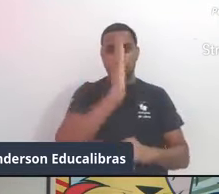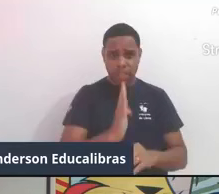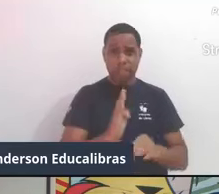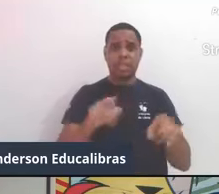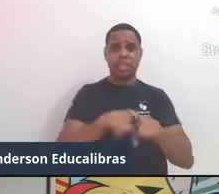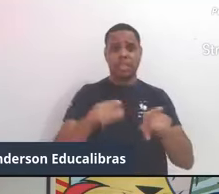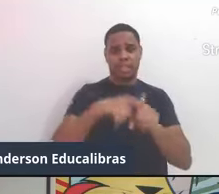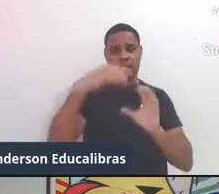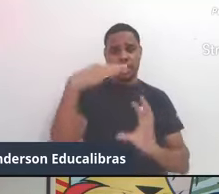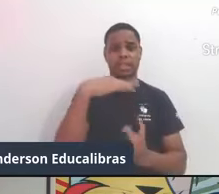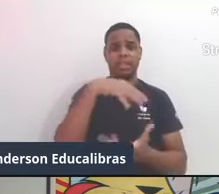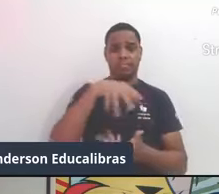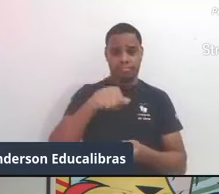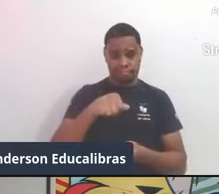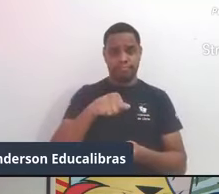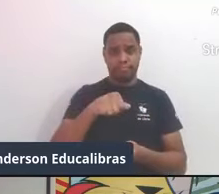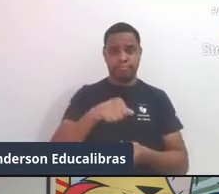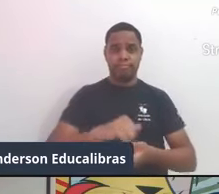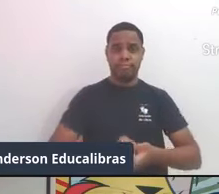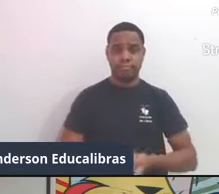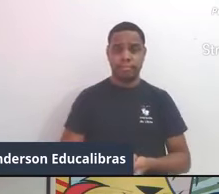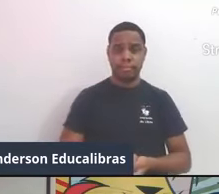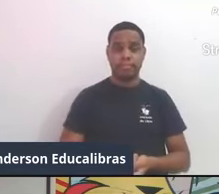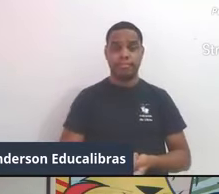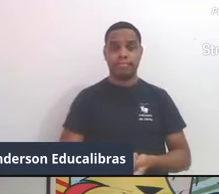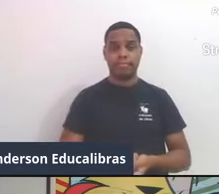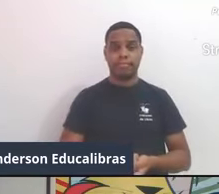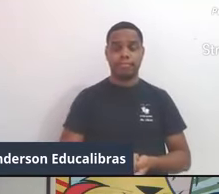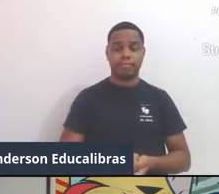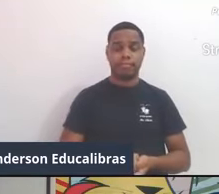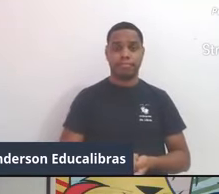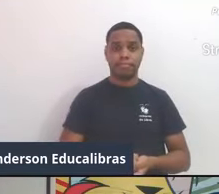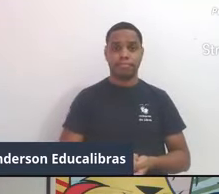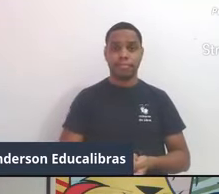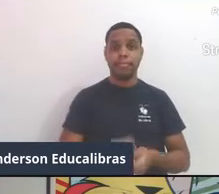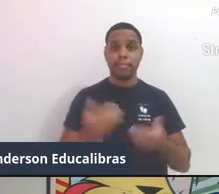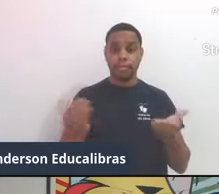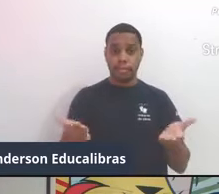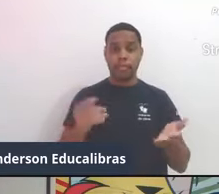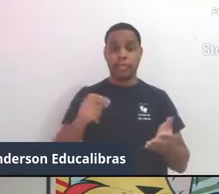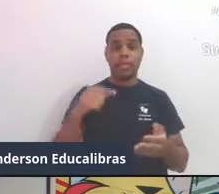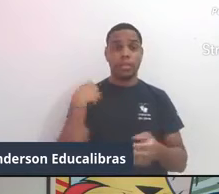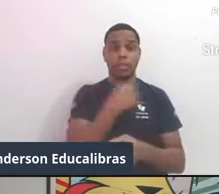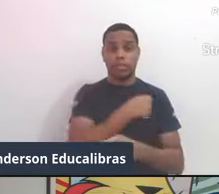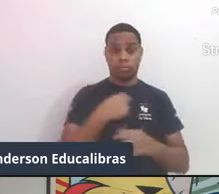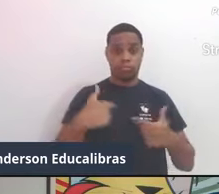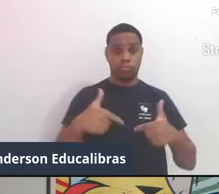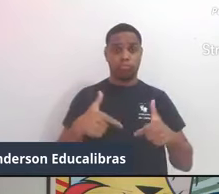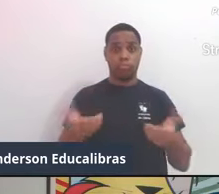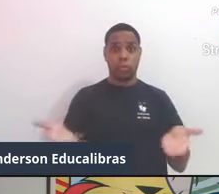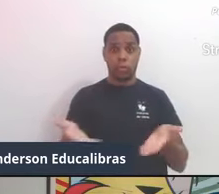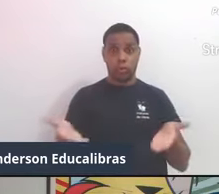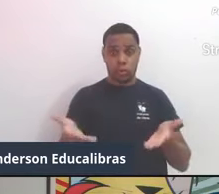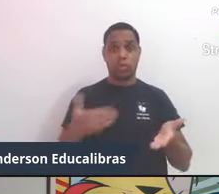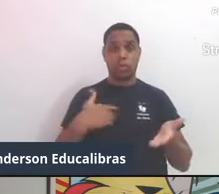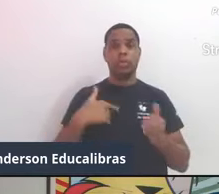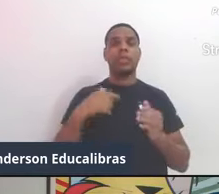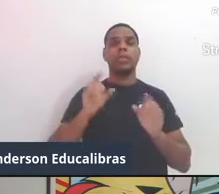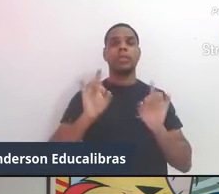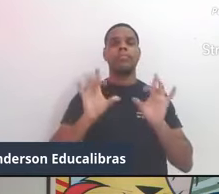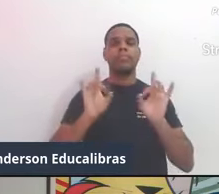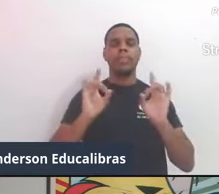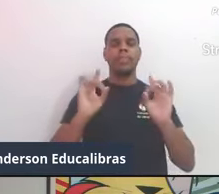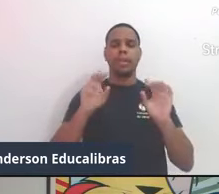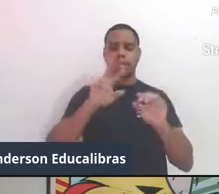claro, com exceções. Então, isso que nós estamos fazendo aqui. A gente vai fazer essa comemoração, essa